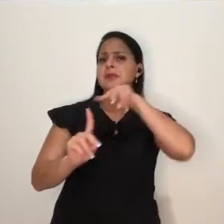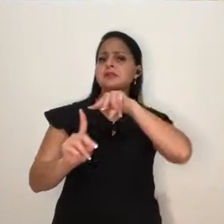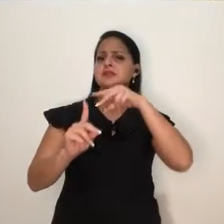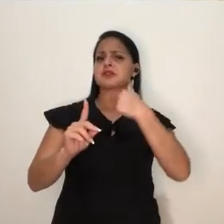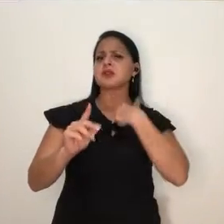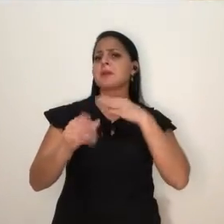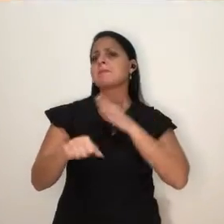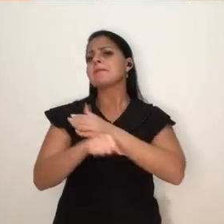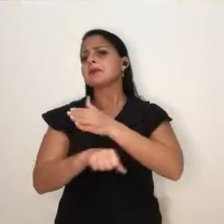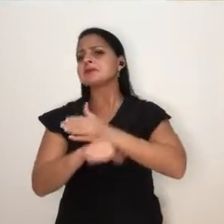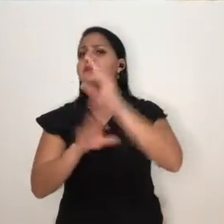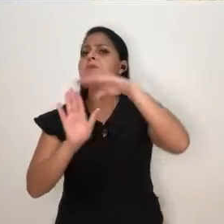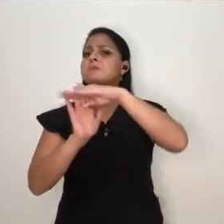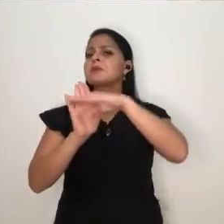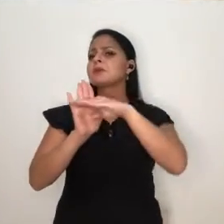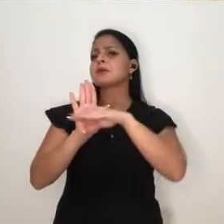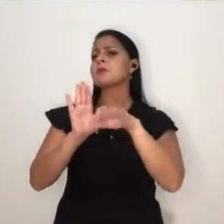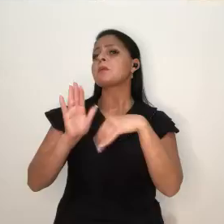participar do programa?